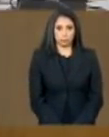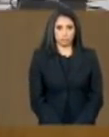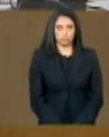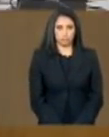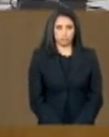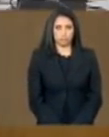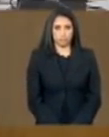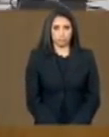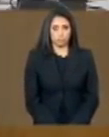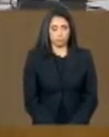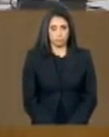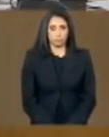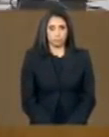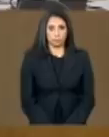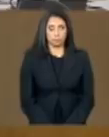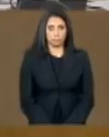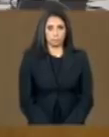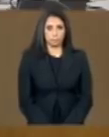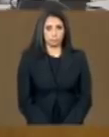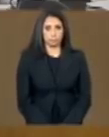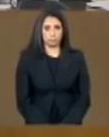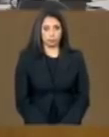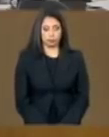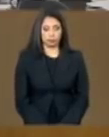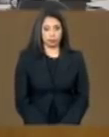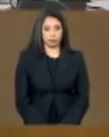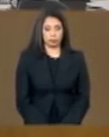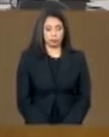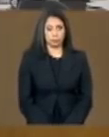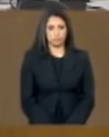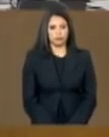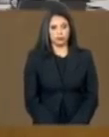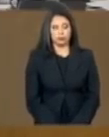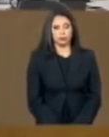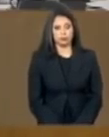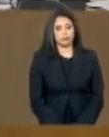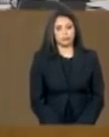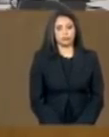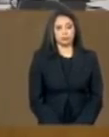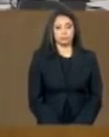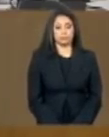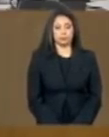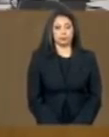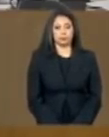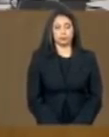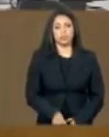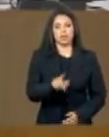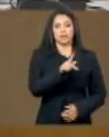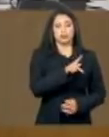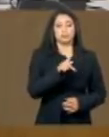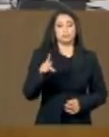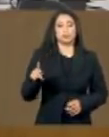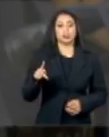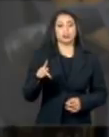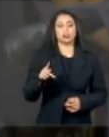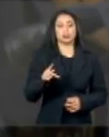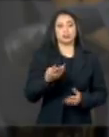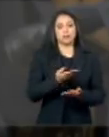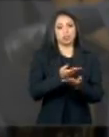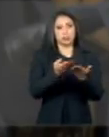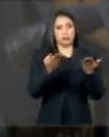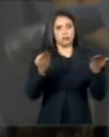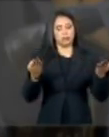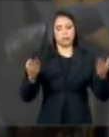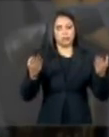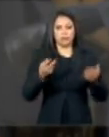o senhor presidente da corte e relator senhores ministros